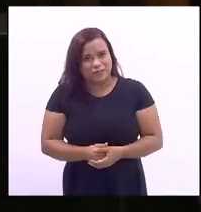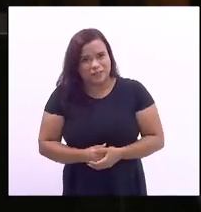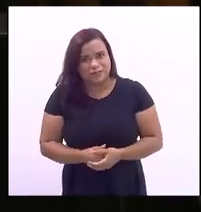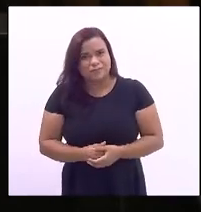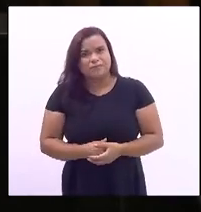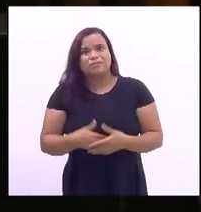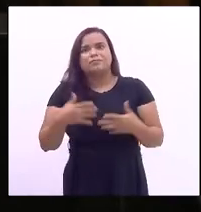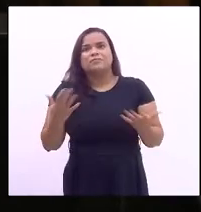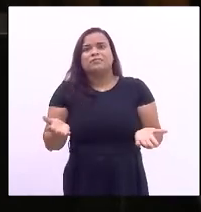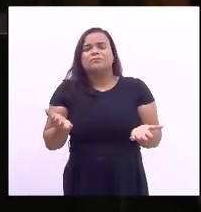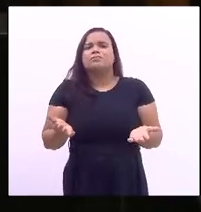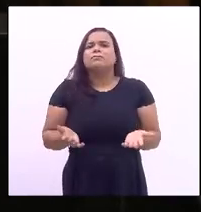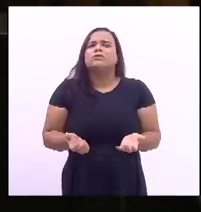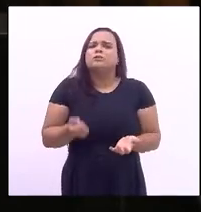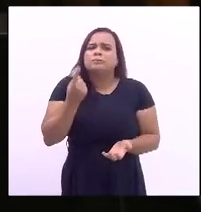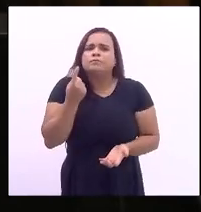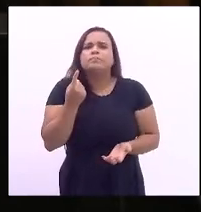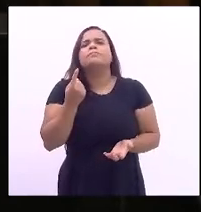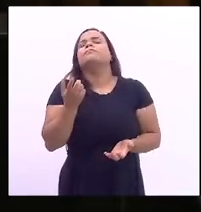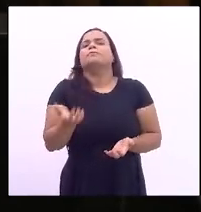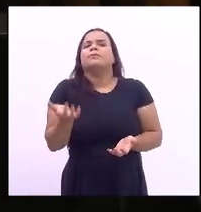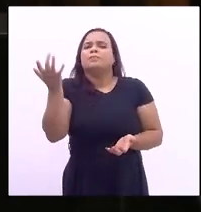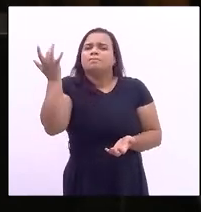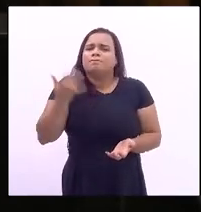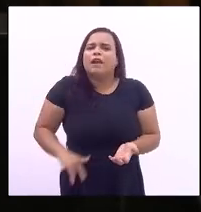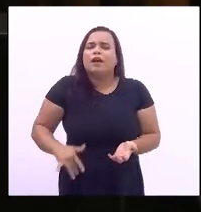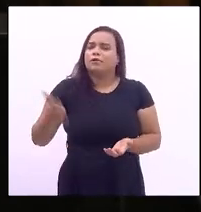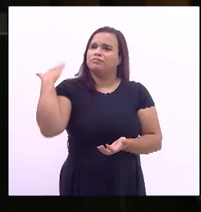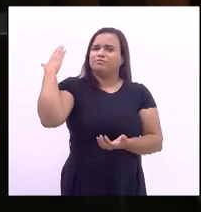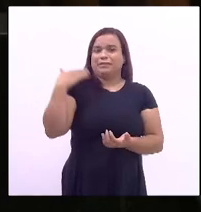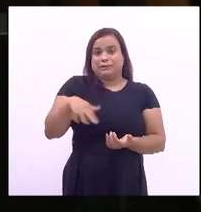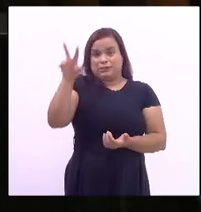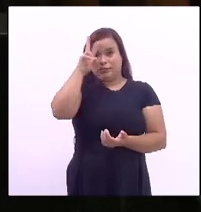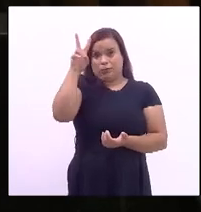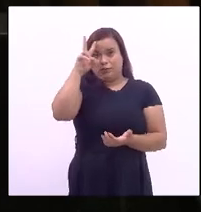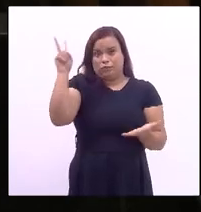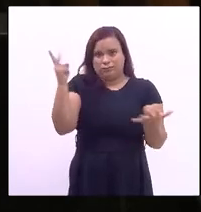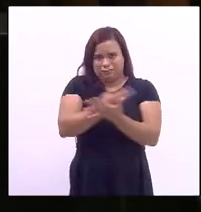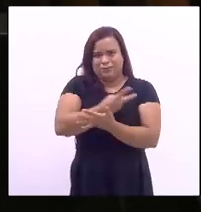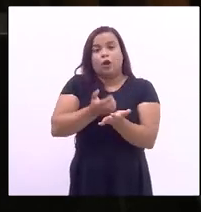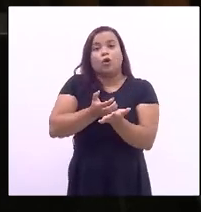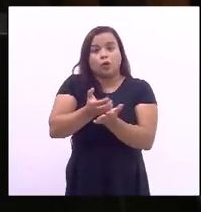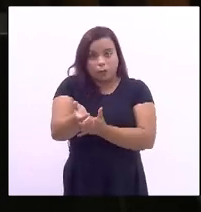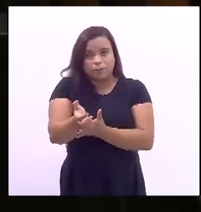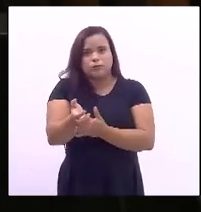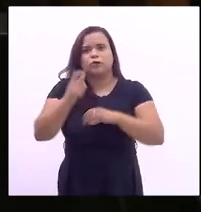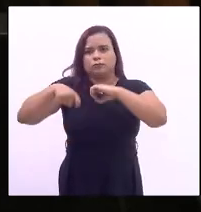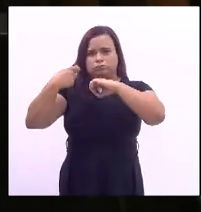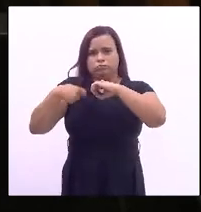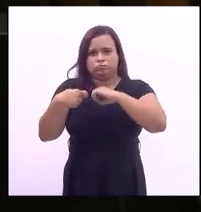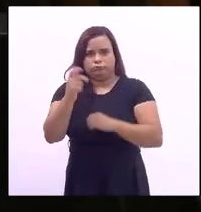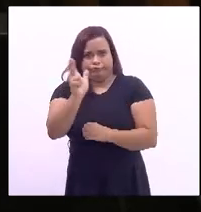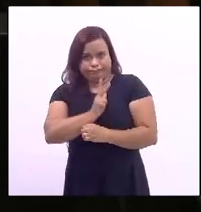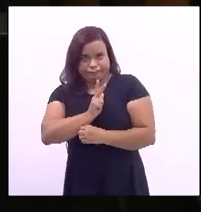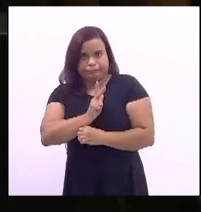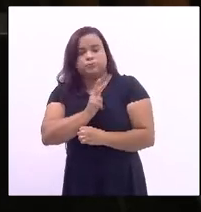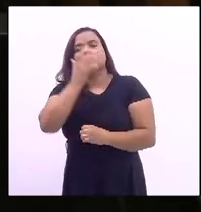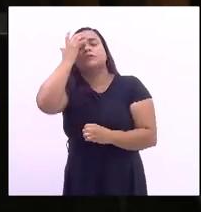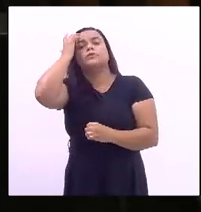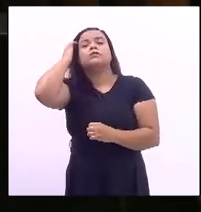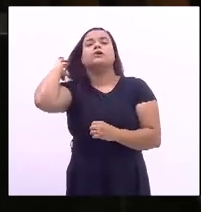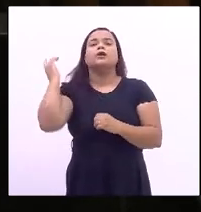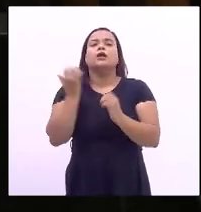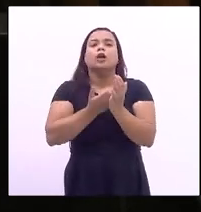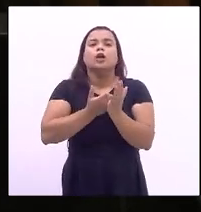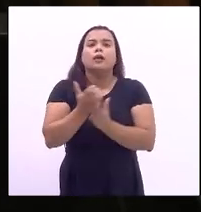Governador Cláudio Castro infelizmente na segunda-feira quando começou a implantação dessas câmeras e câmeras essas